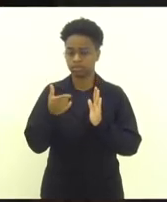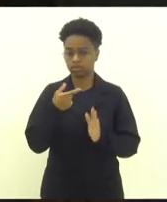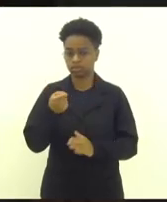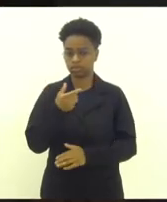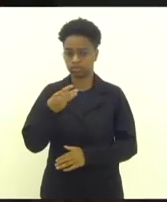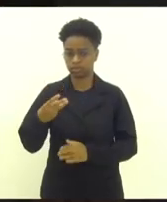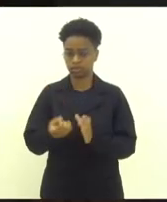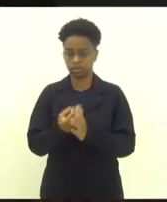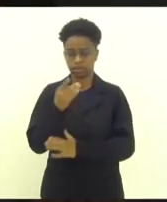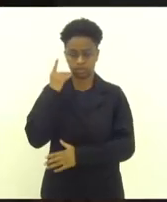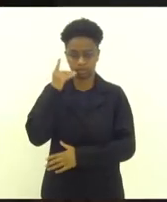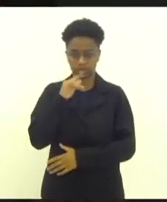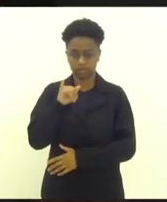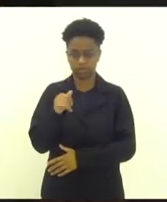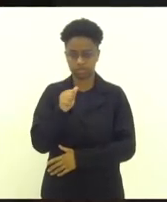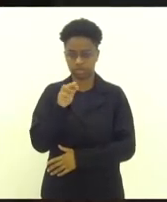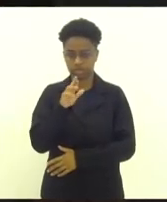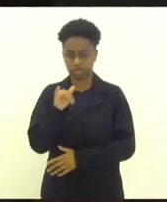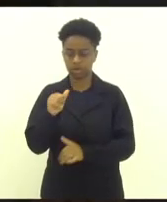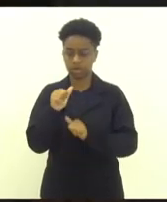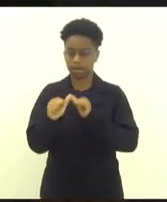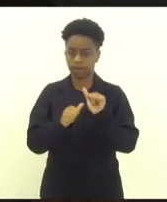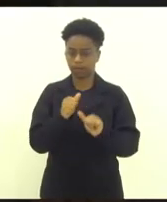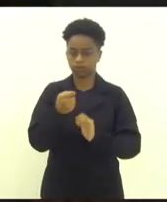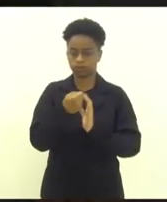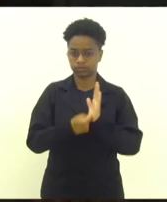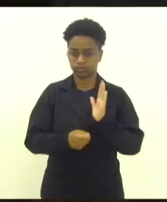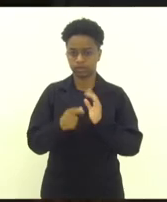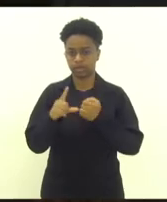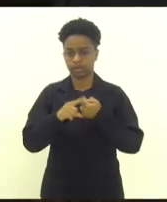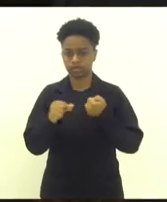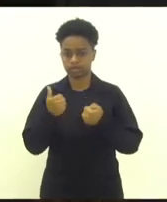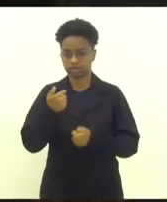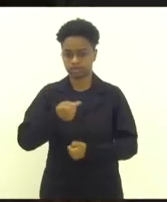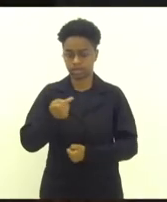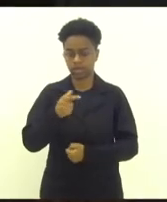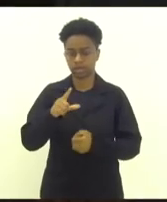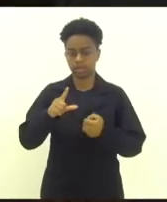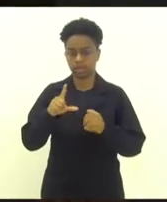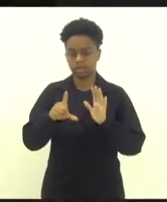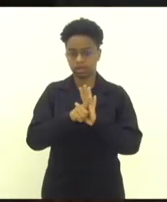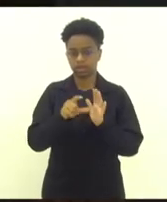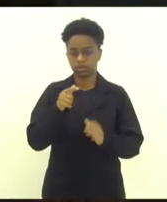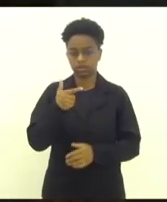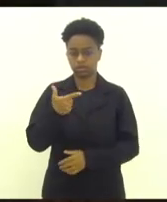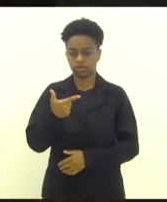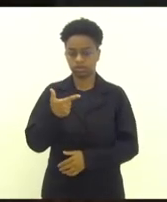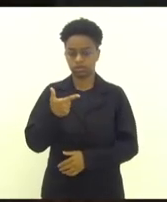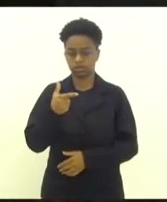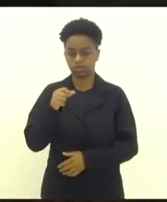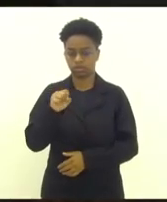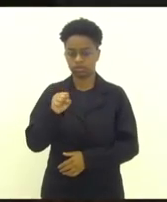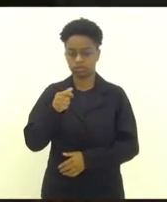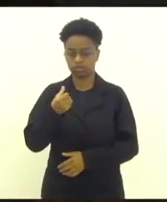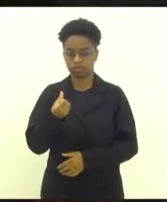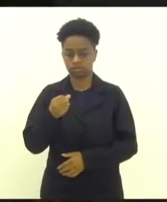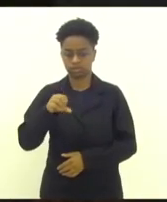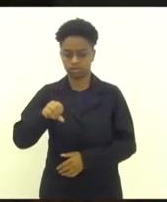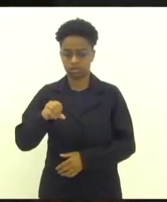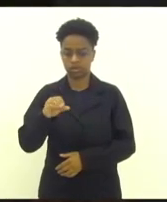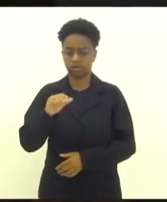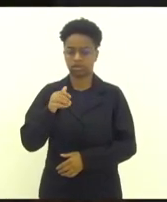de autoria Deputado Jair Oliveira que altera a redação do artigo 7º da Lei 2.869 18 dezembro 97